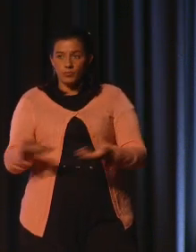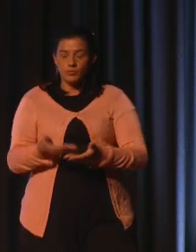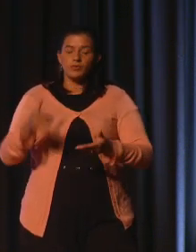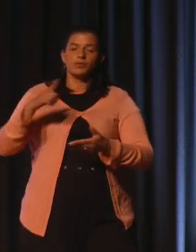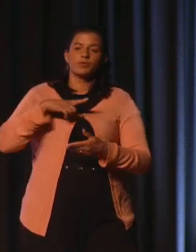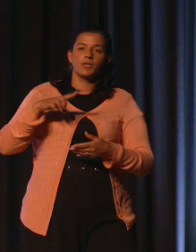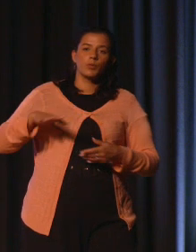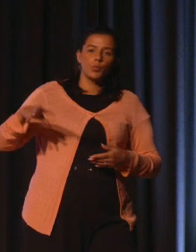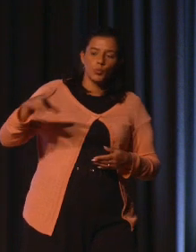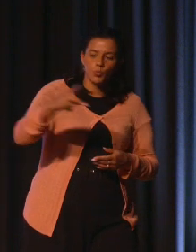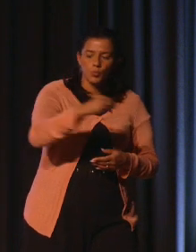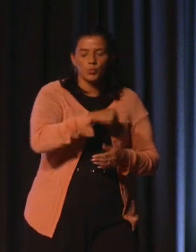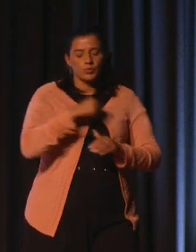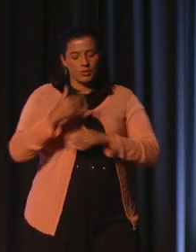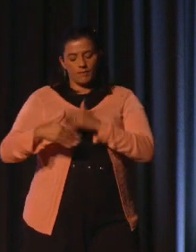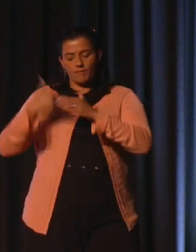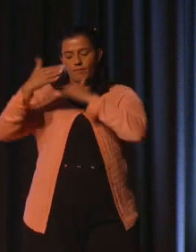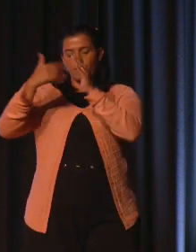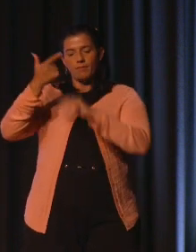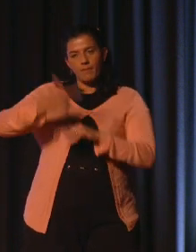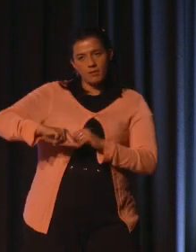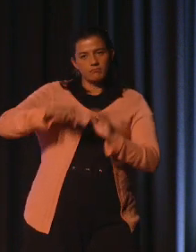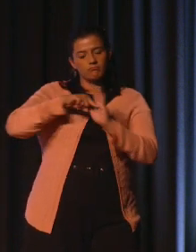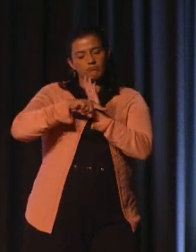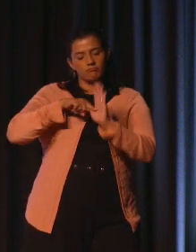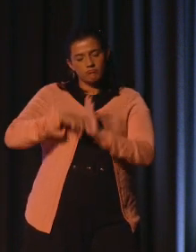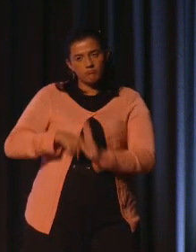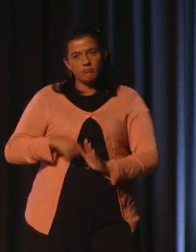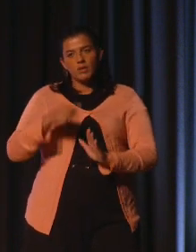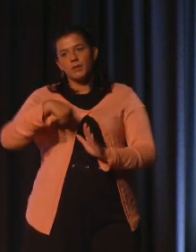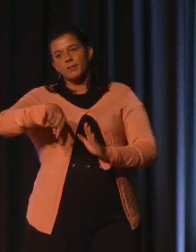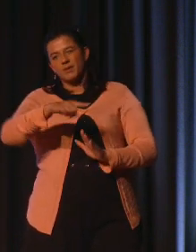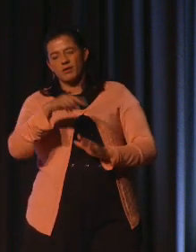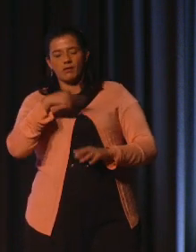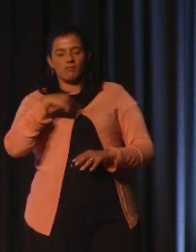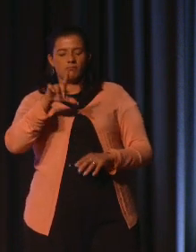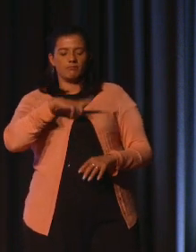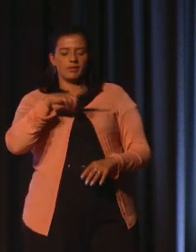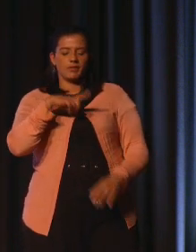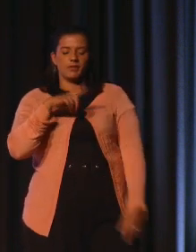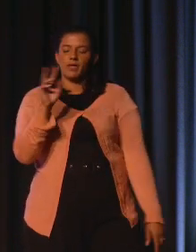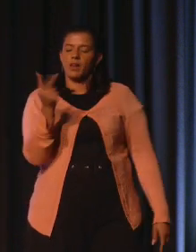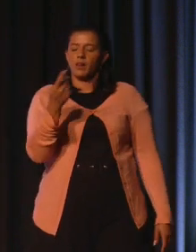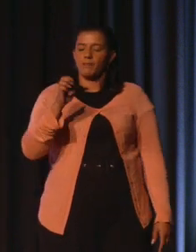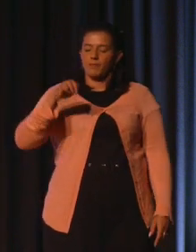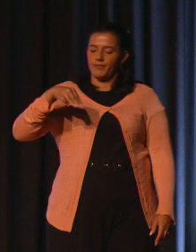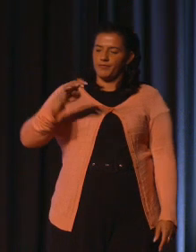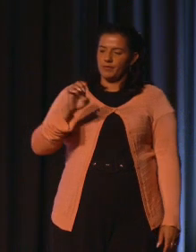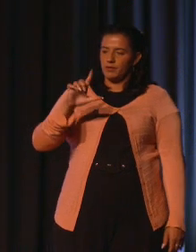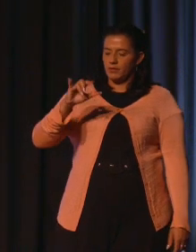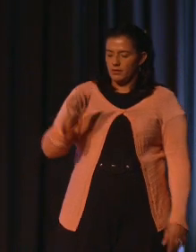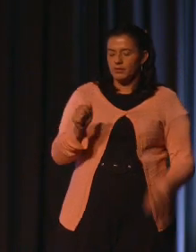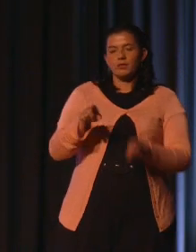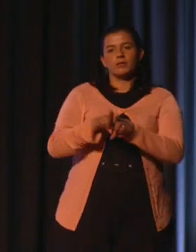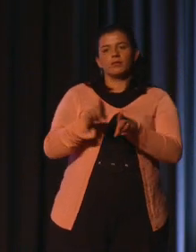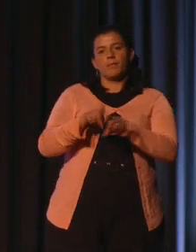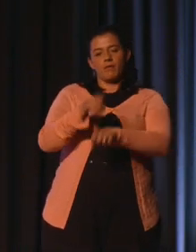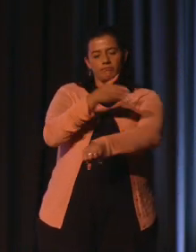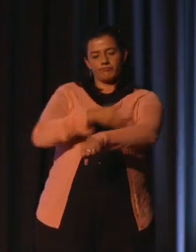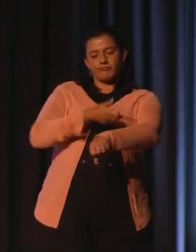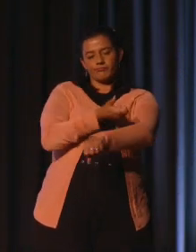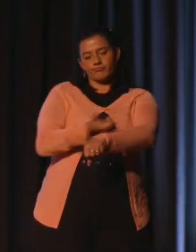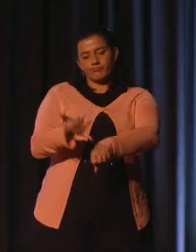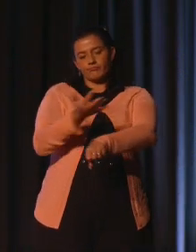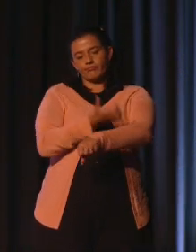hoje eles estão desenvolvendo muito mais pesquisa, porque os medicamentos na hemofilia, eles têm avançado. E para eu poder ter